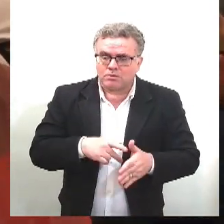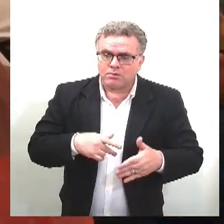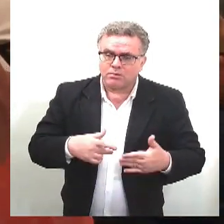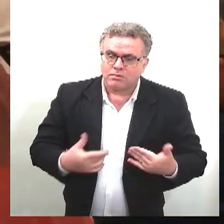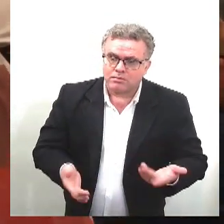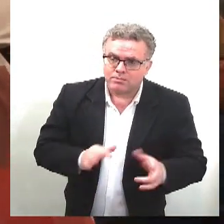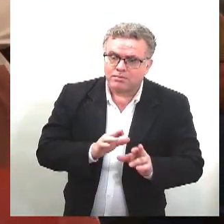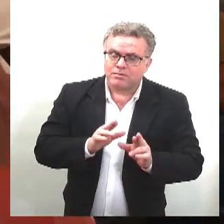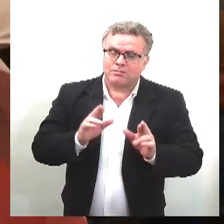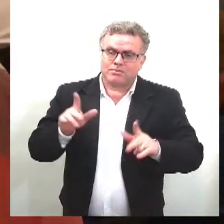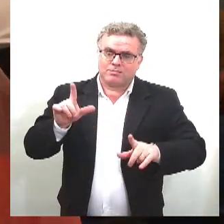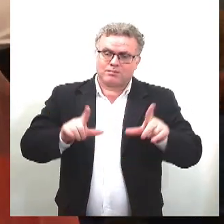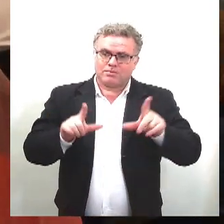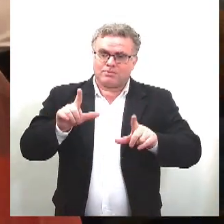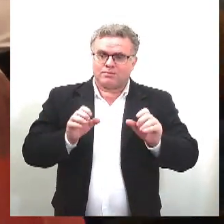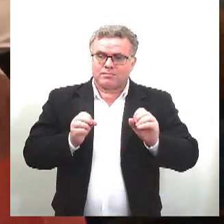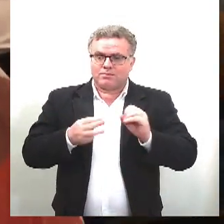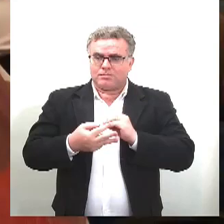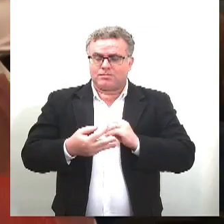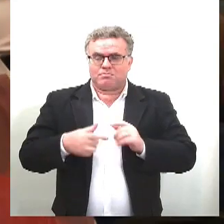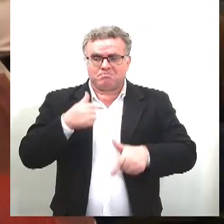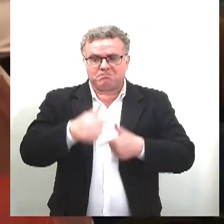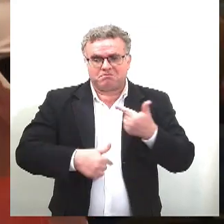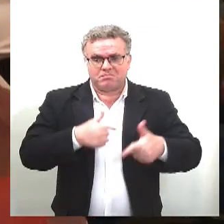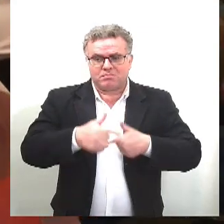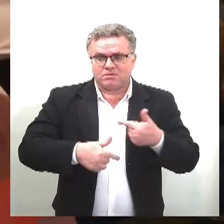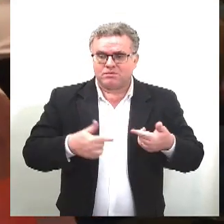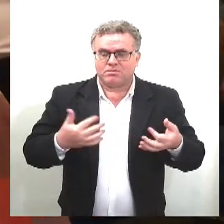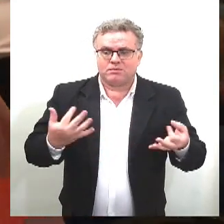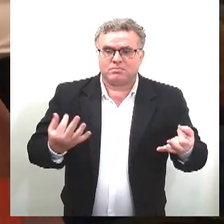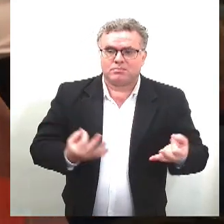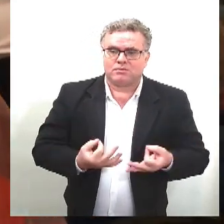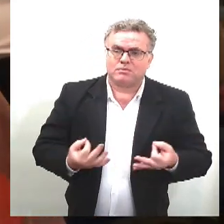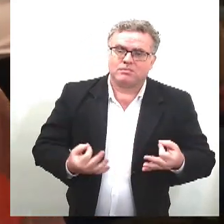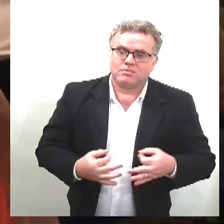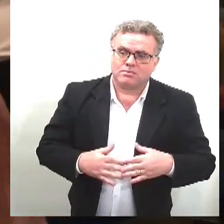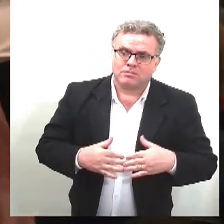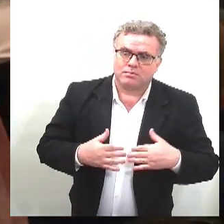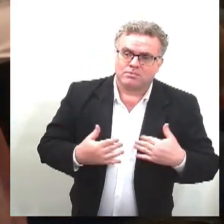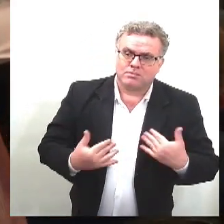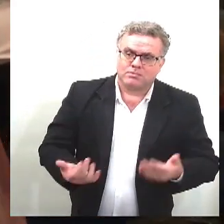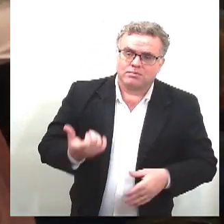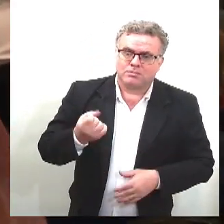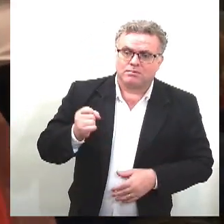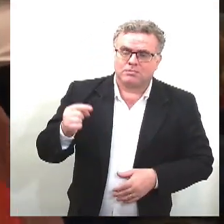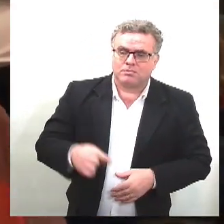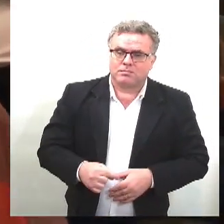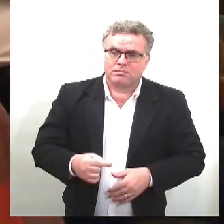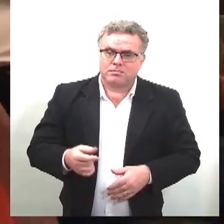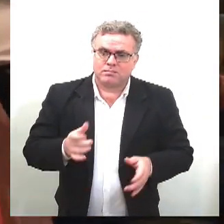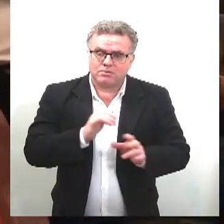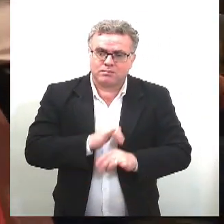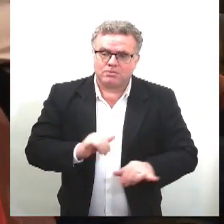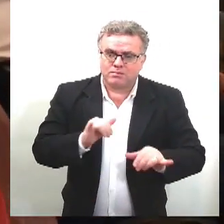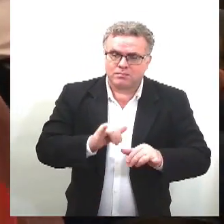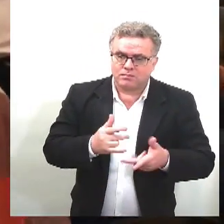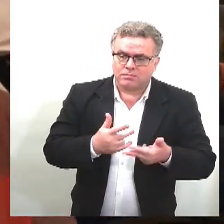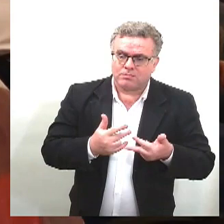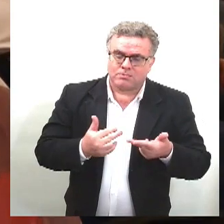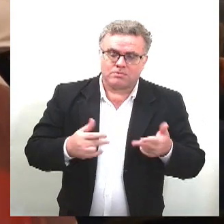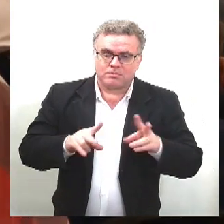TV Alesa, que faz um trabalho brilhante para o nosso estado de Sergipe, divulgando várias e várias matérias, vários